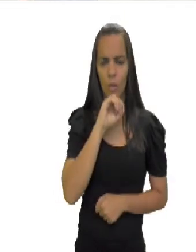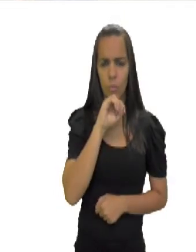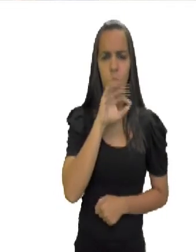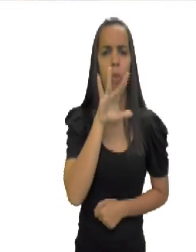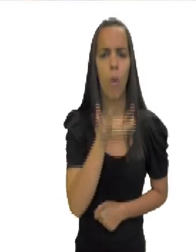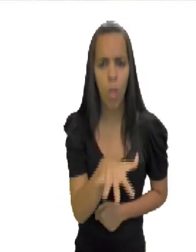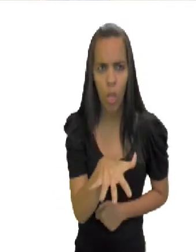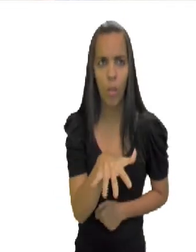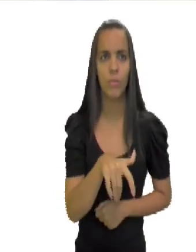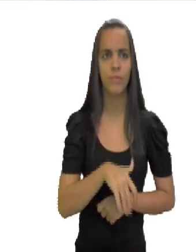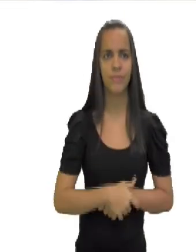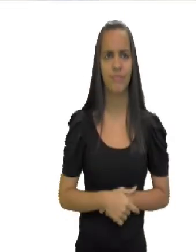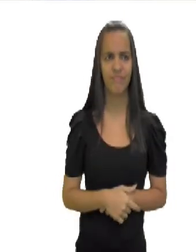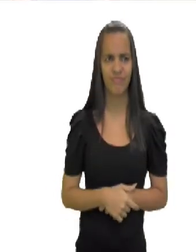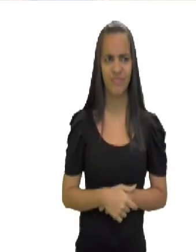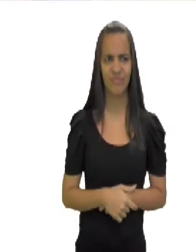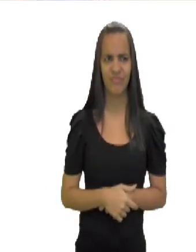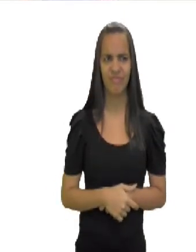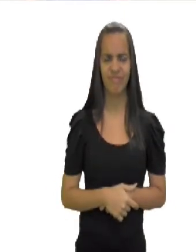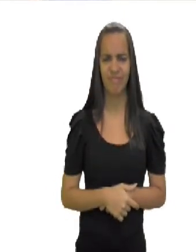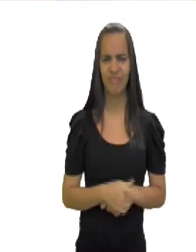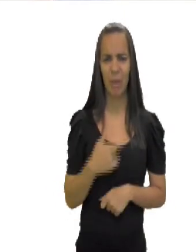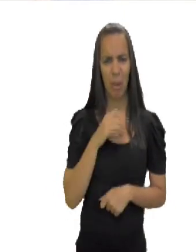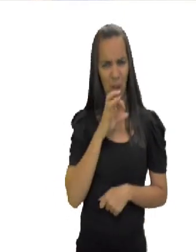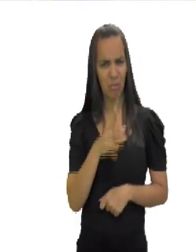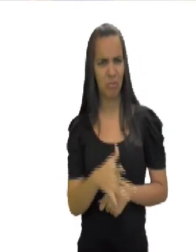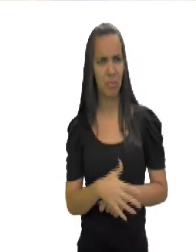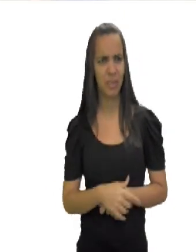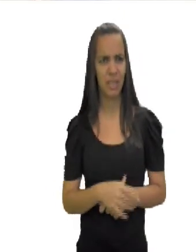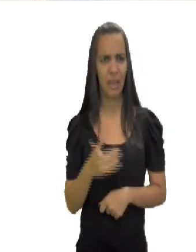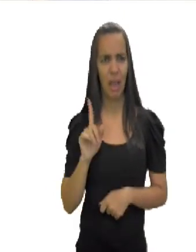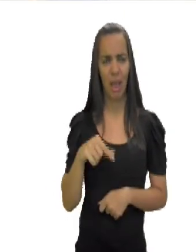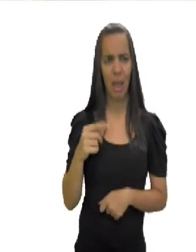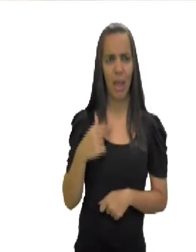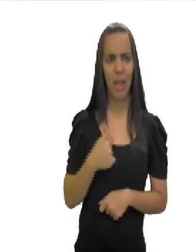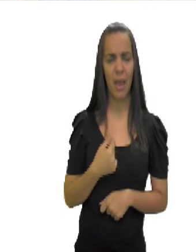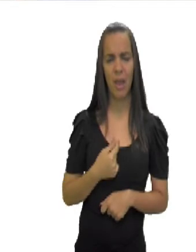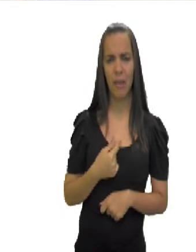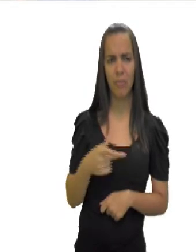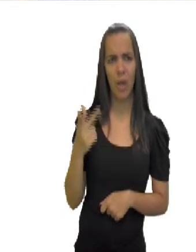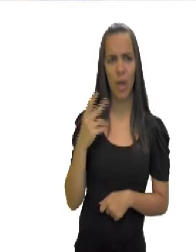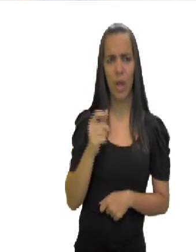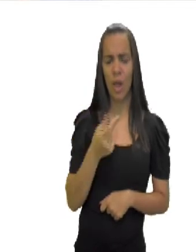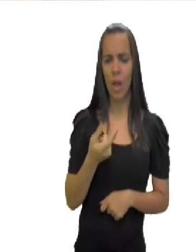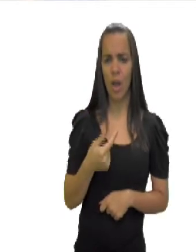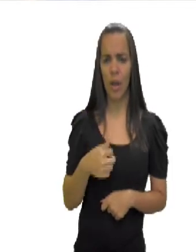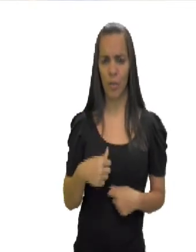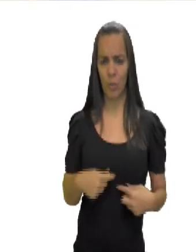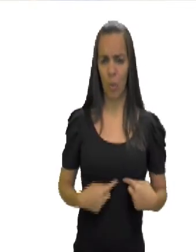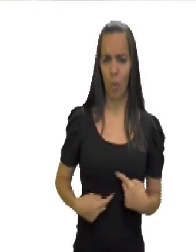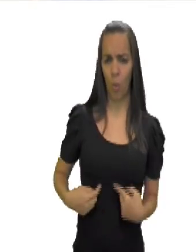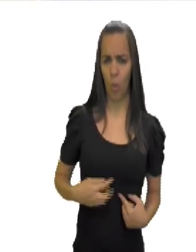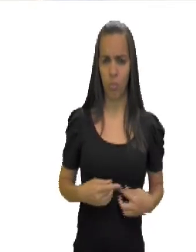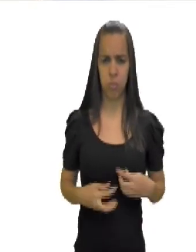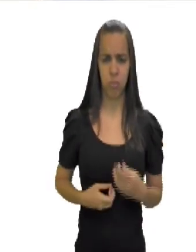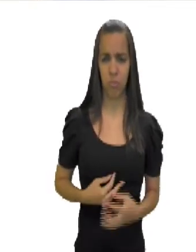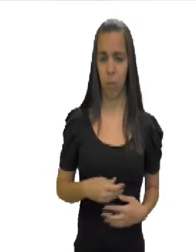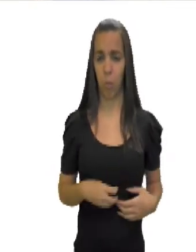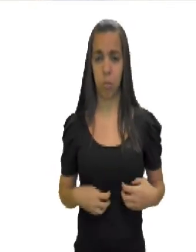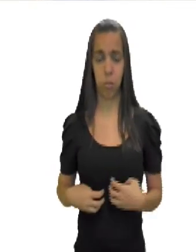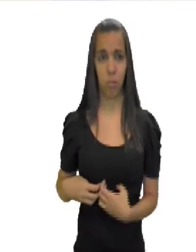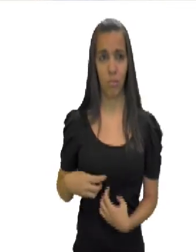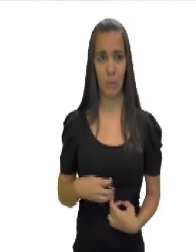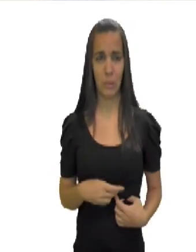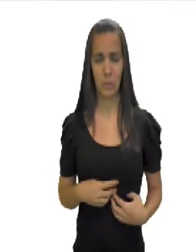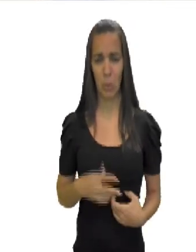Vomitar, o ato de vomitar, é a maneira que o estômago encontra para se livrar das toxinas